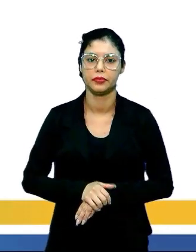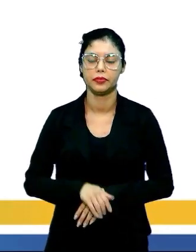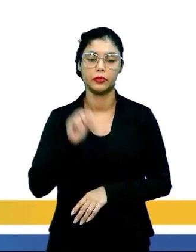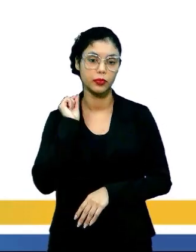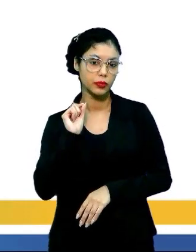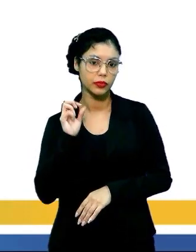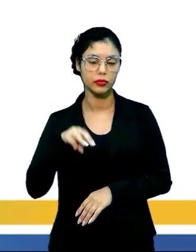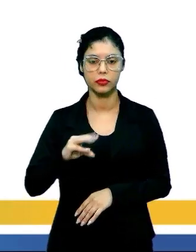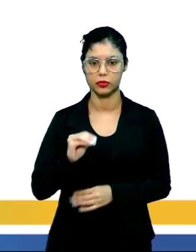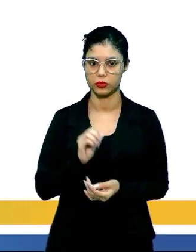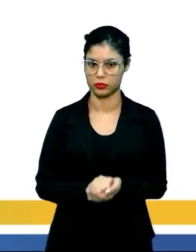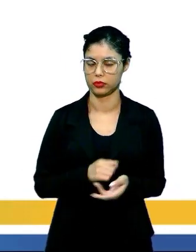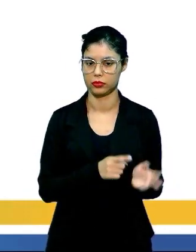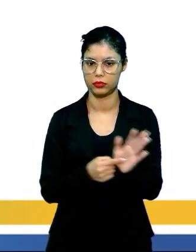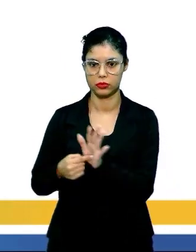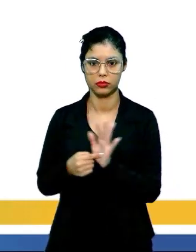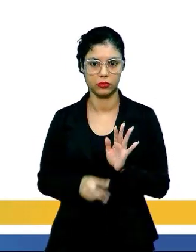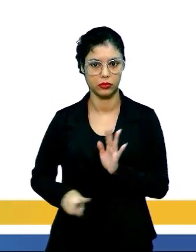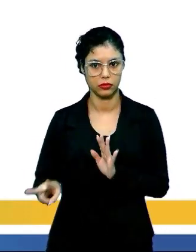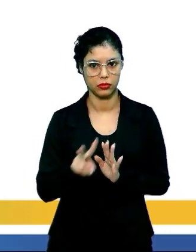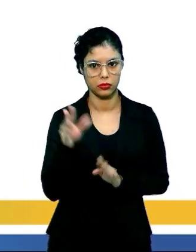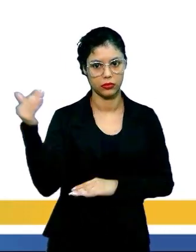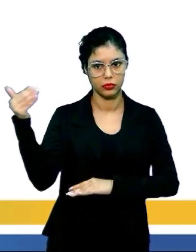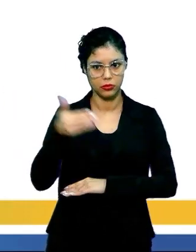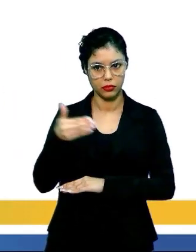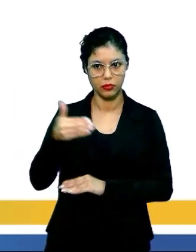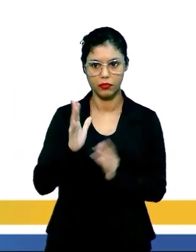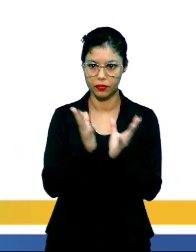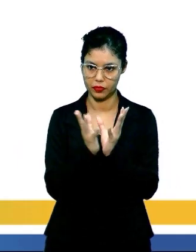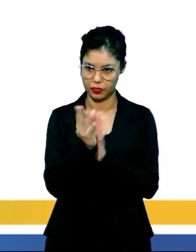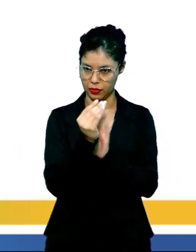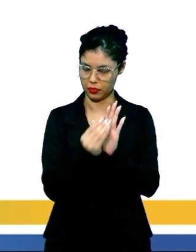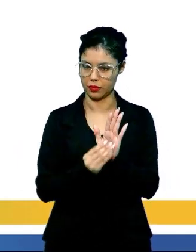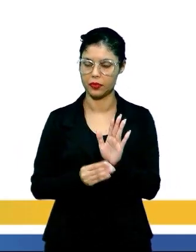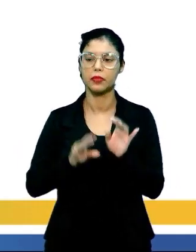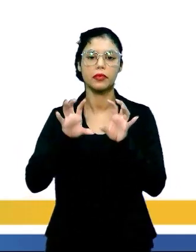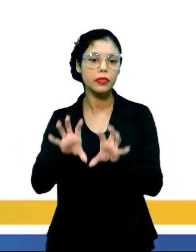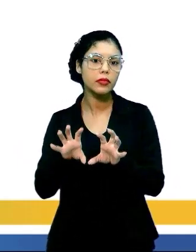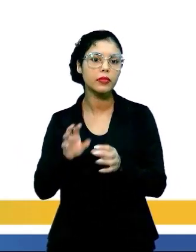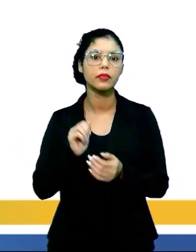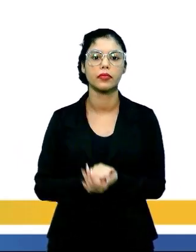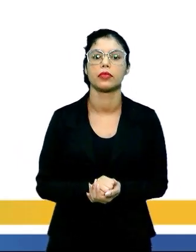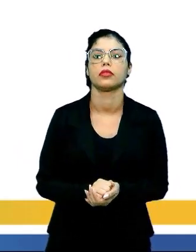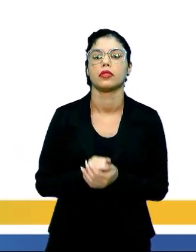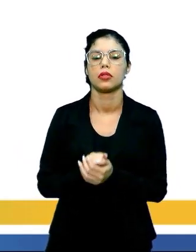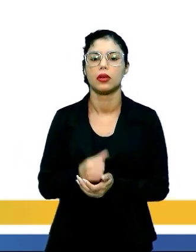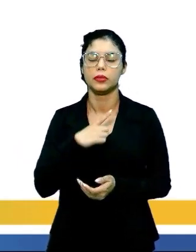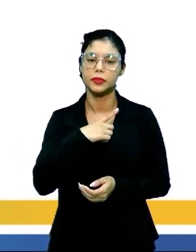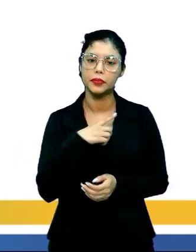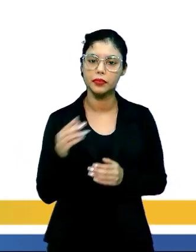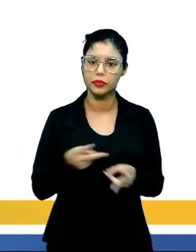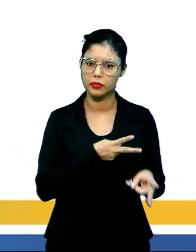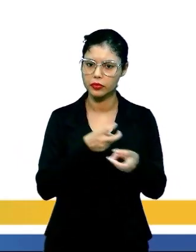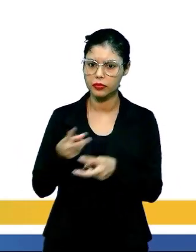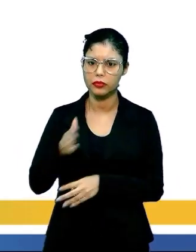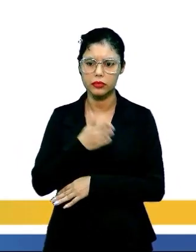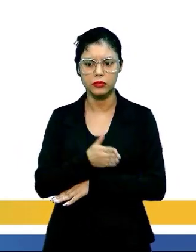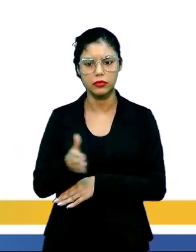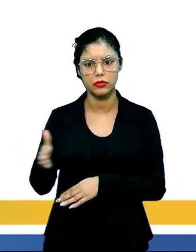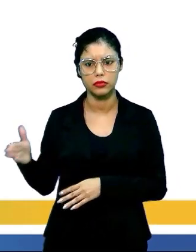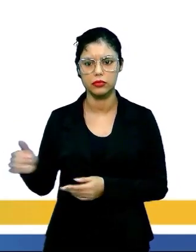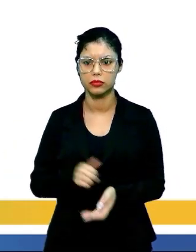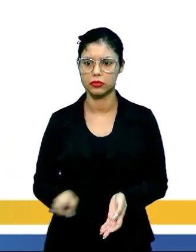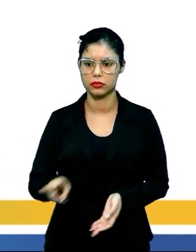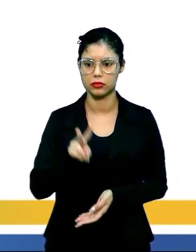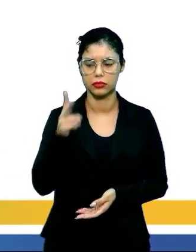que é a moda? A moda representa o valor mais frequente de um conjunto de dados. Sendo assim, para defini-la, basta observar a frequência